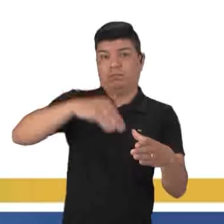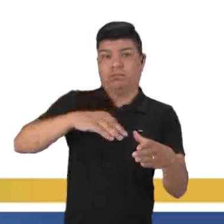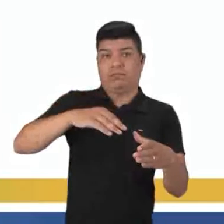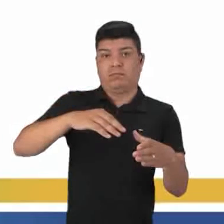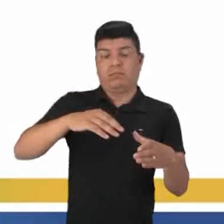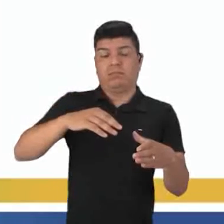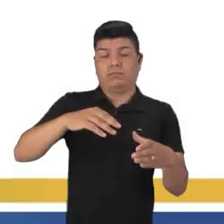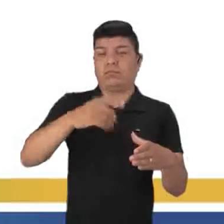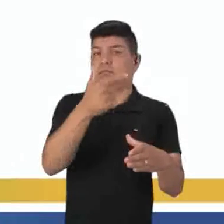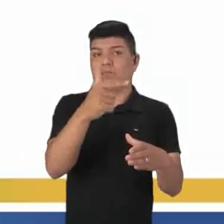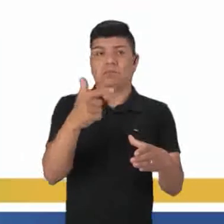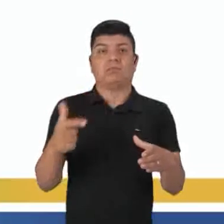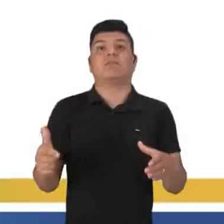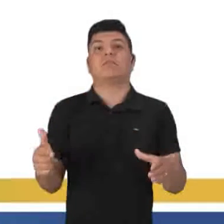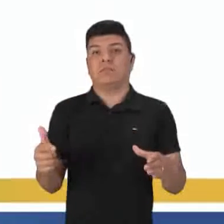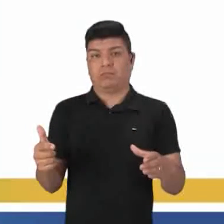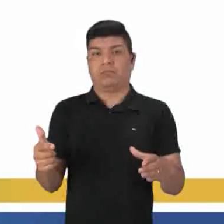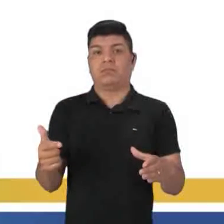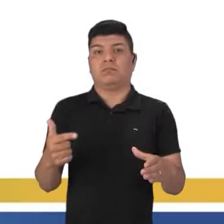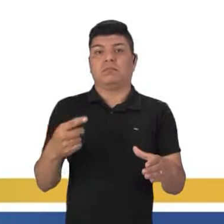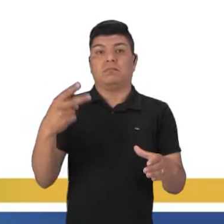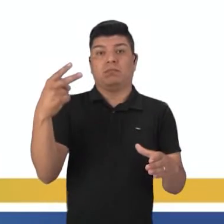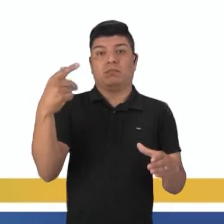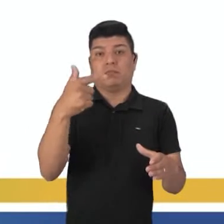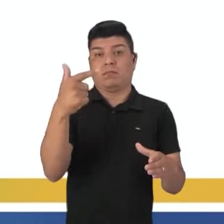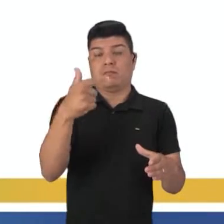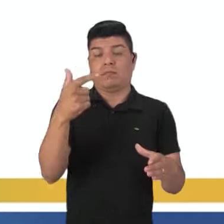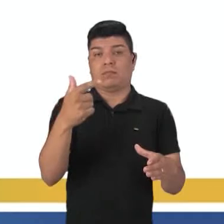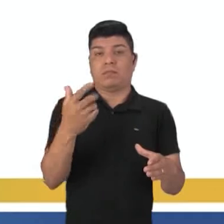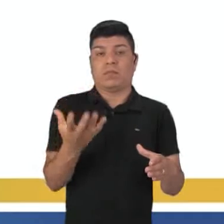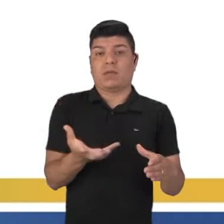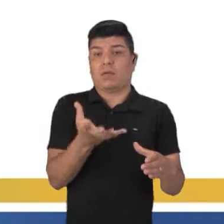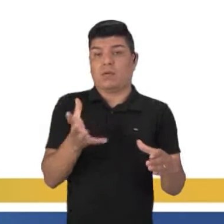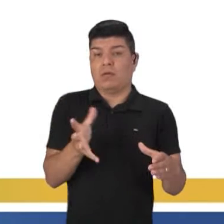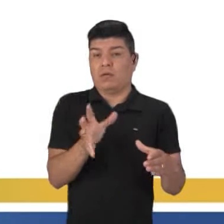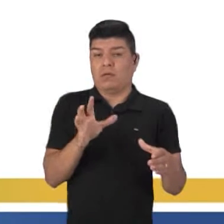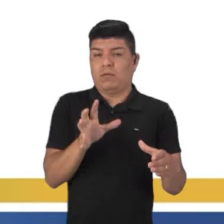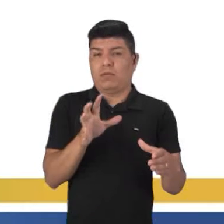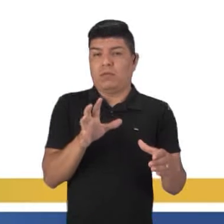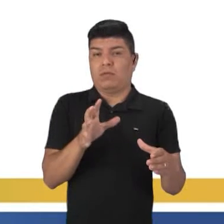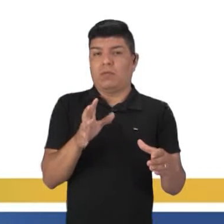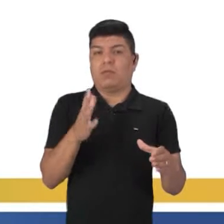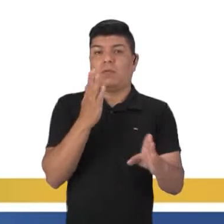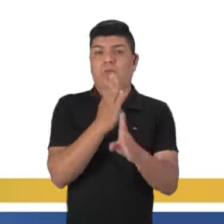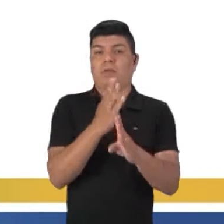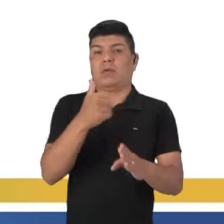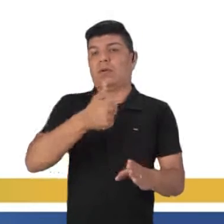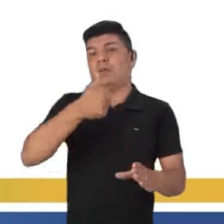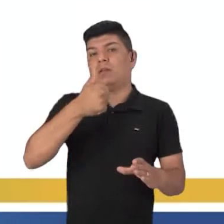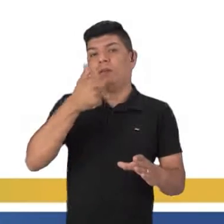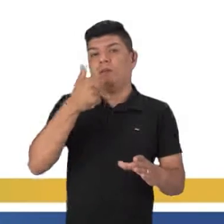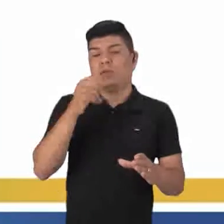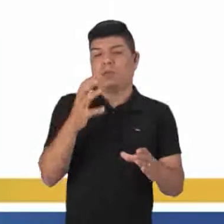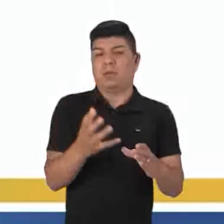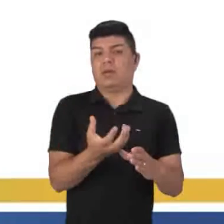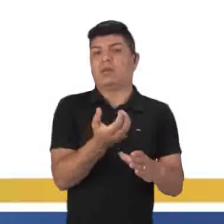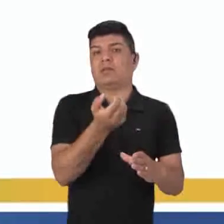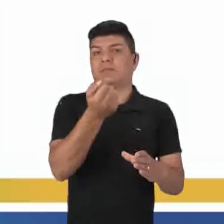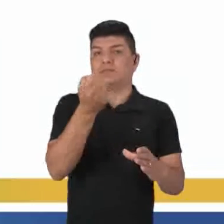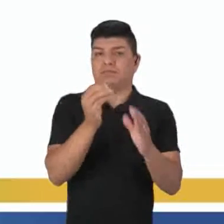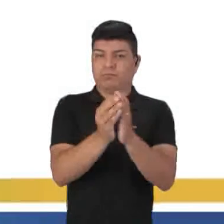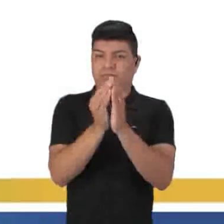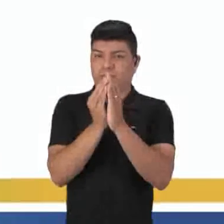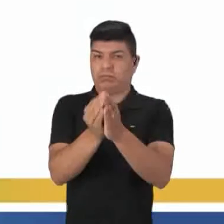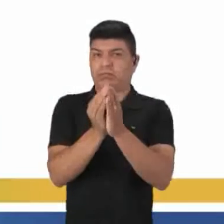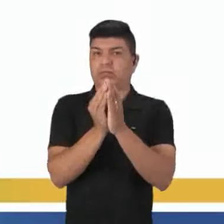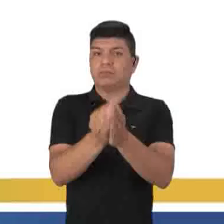primeira retirada, né, a retirada da segunda bolinha é influenciada diretamente aí pela primeira que foi sorteada, certo? Então, esses eventos são